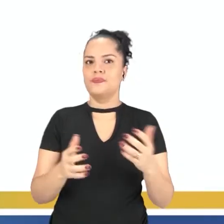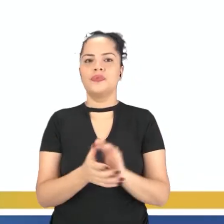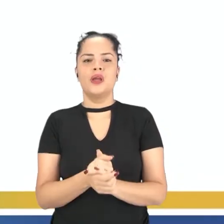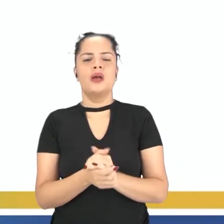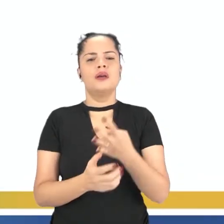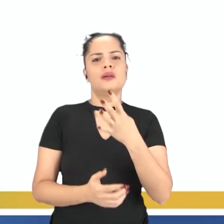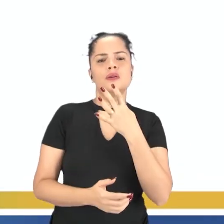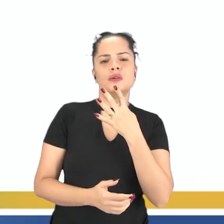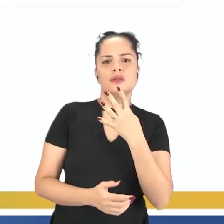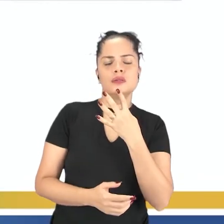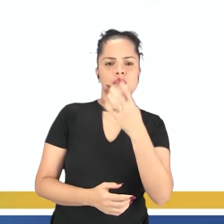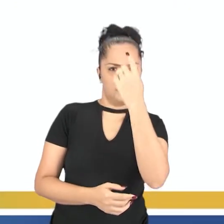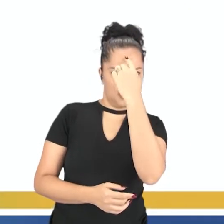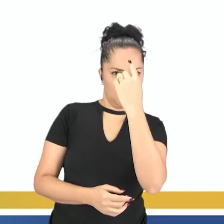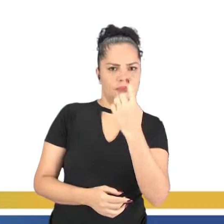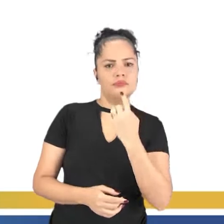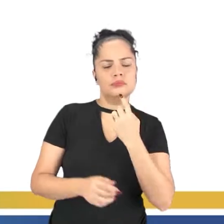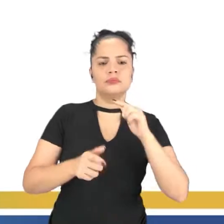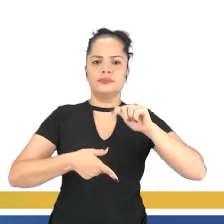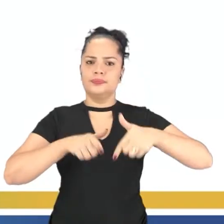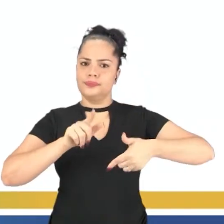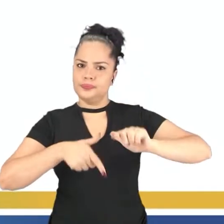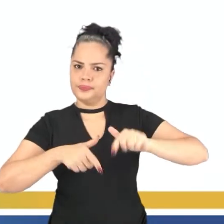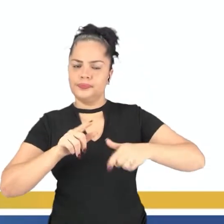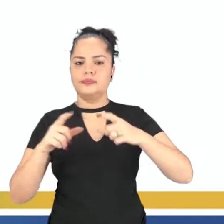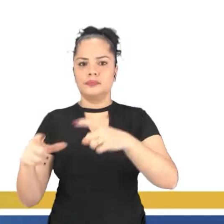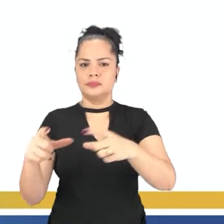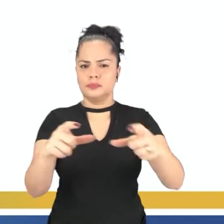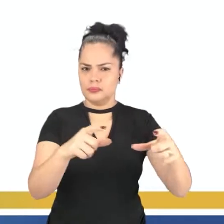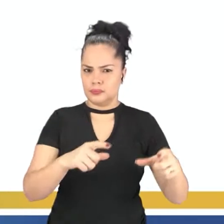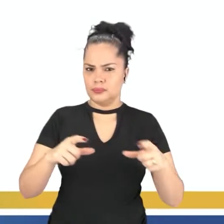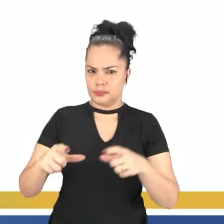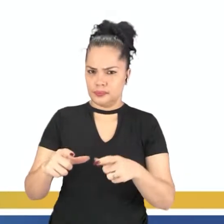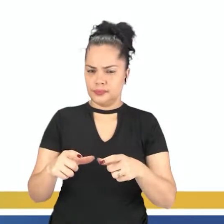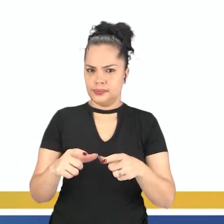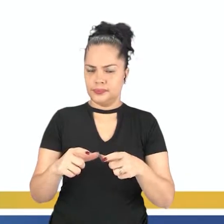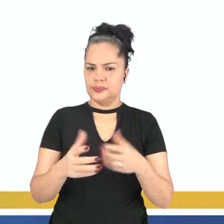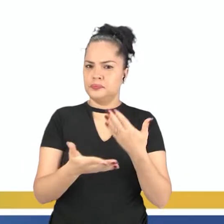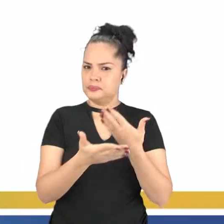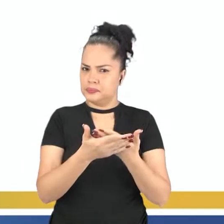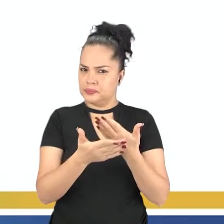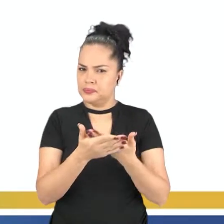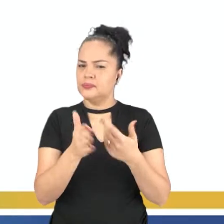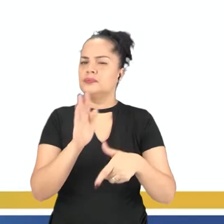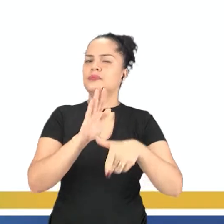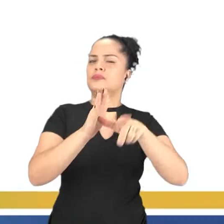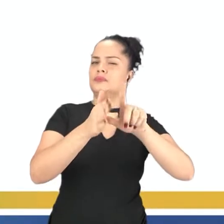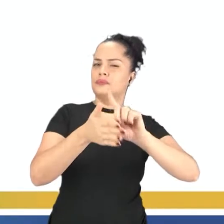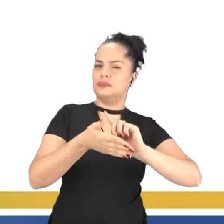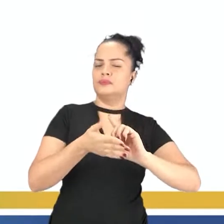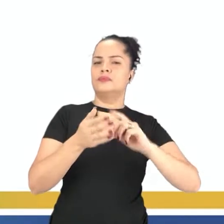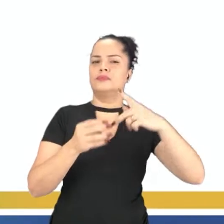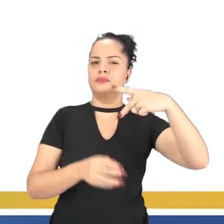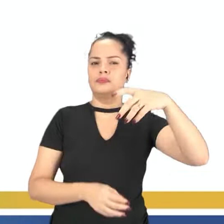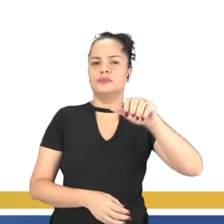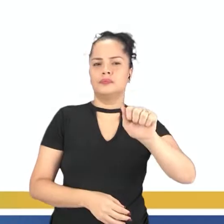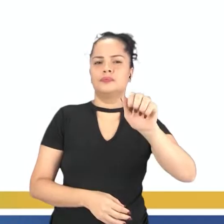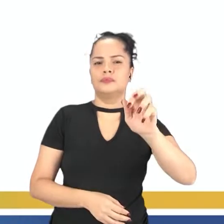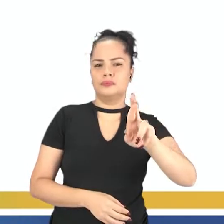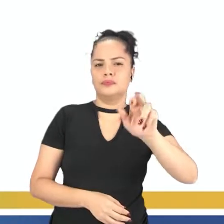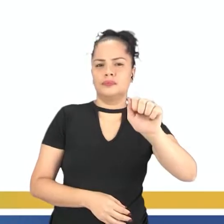reconhecimento de figuras geométricas espaciais. Nas séries anteriores, você já estudou sobre o formato de